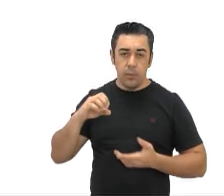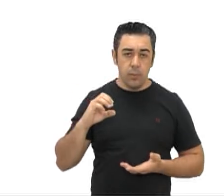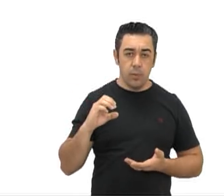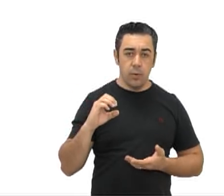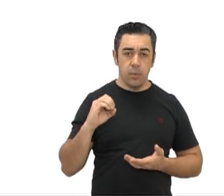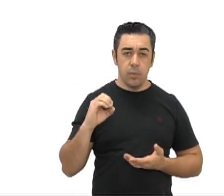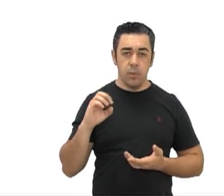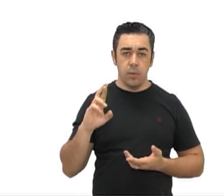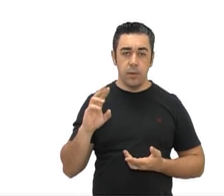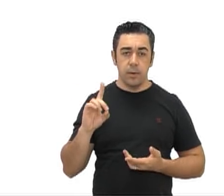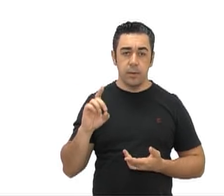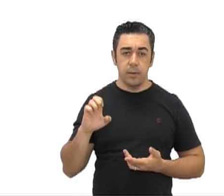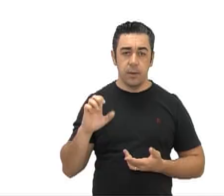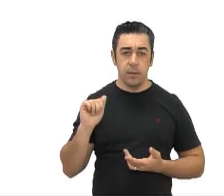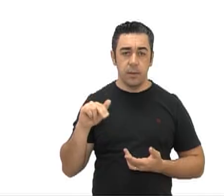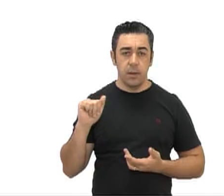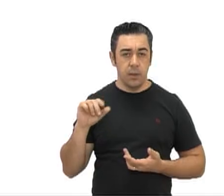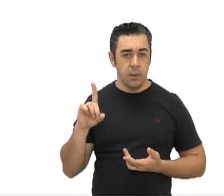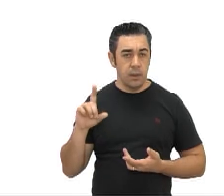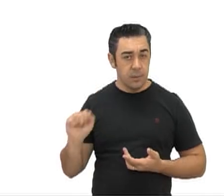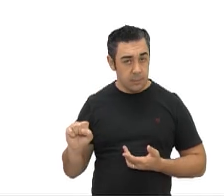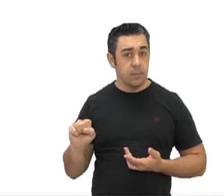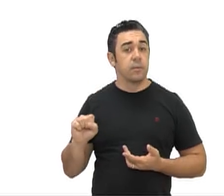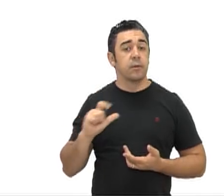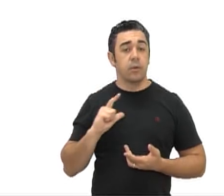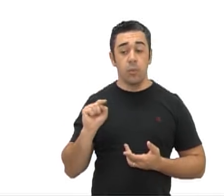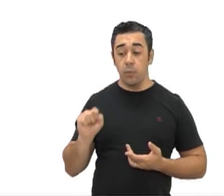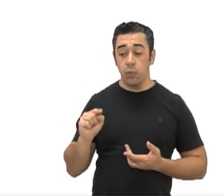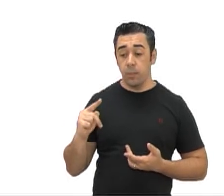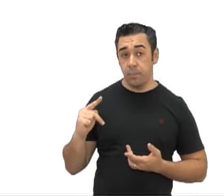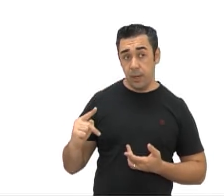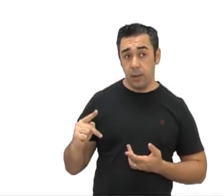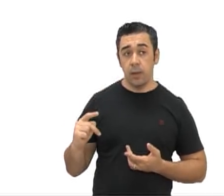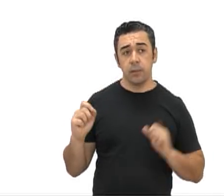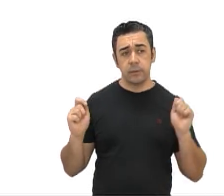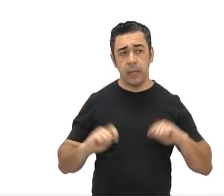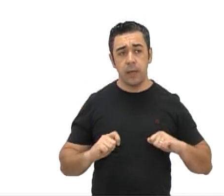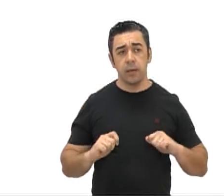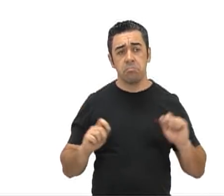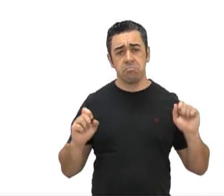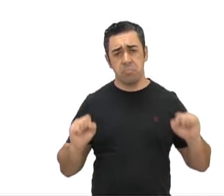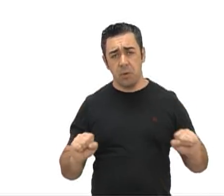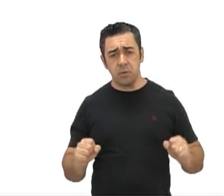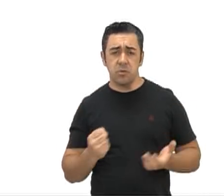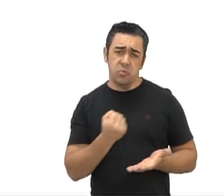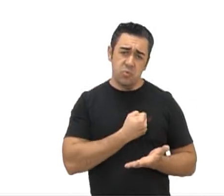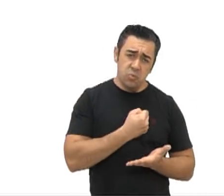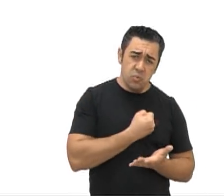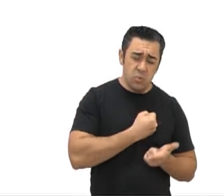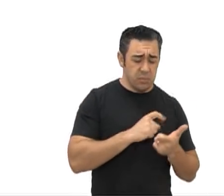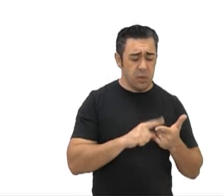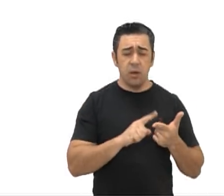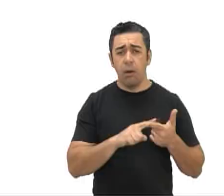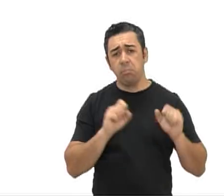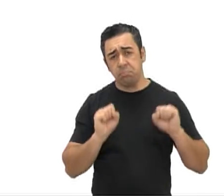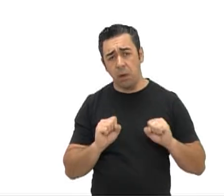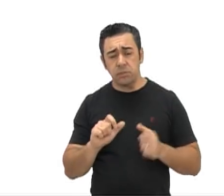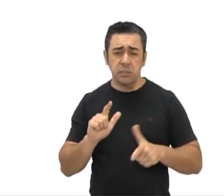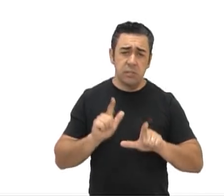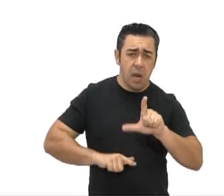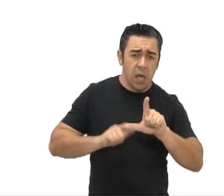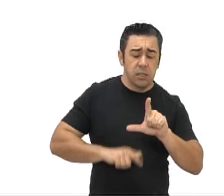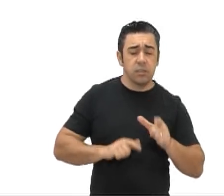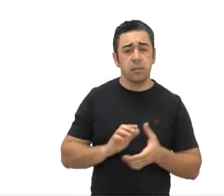ponto chamado P, mas ele pode ser uma letra, um número, é uma coordenada que vai ser fornecida para vocês. E o